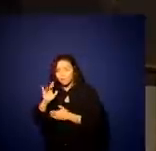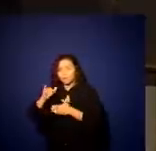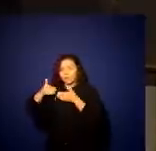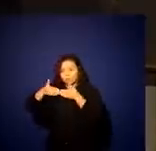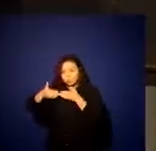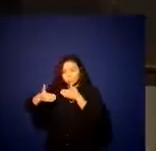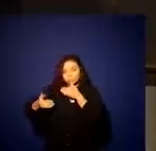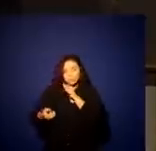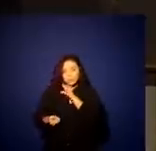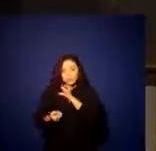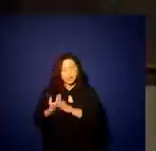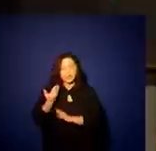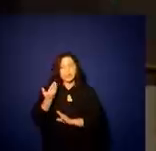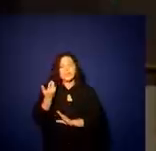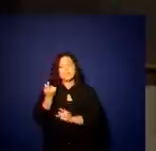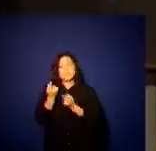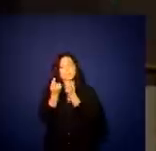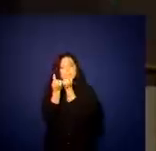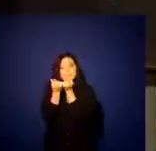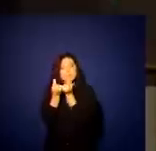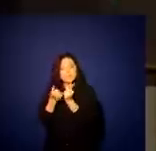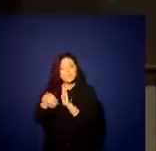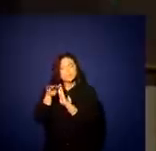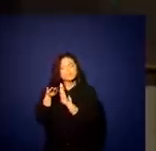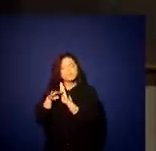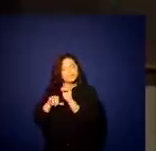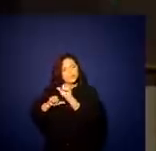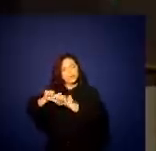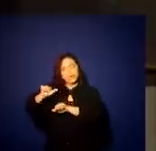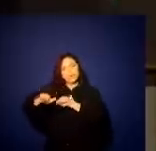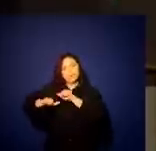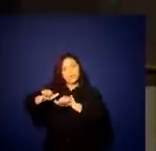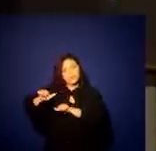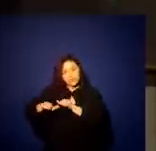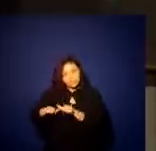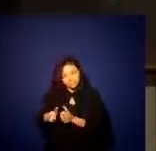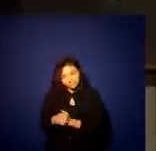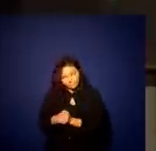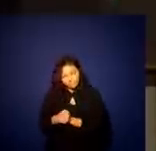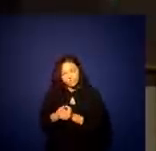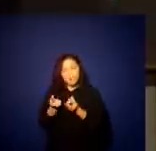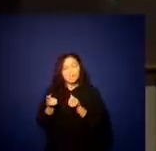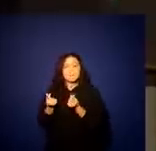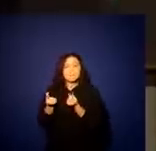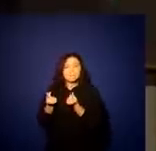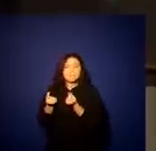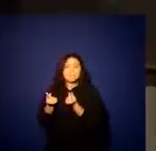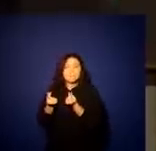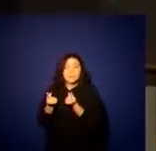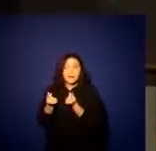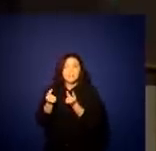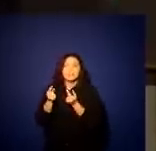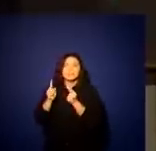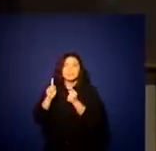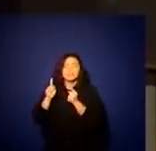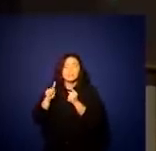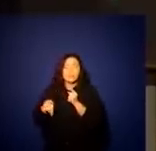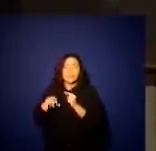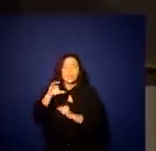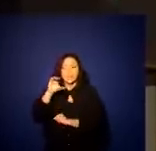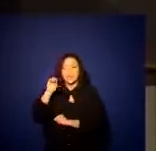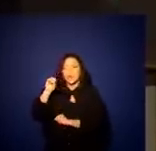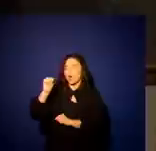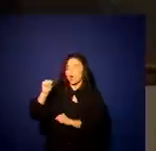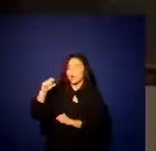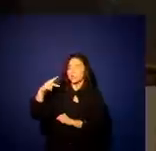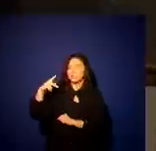criada uma nova política de preço parte da Petrobras onde vão ser preços meio que cosplas e isso